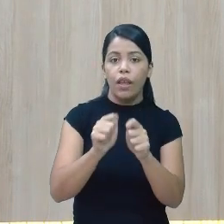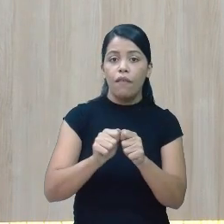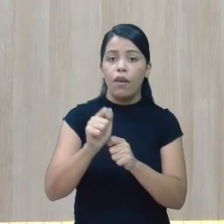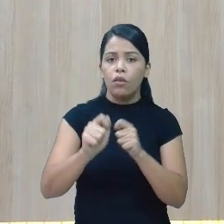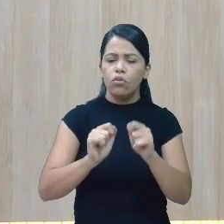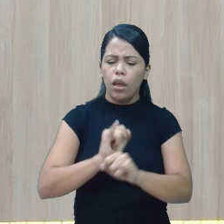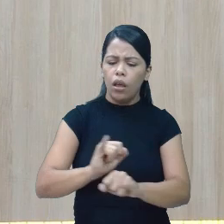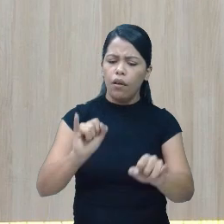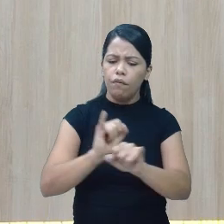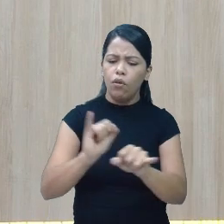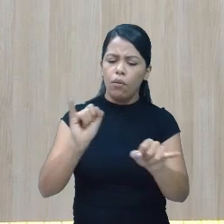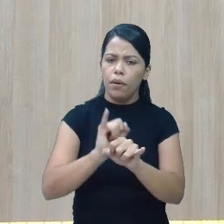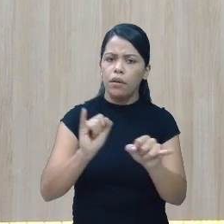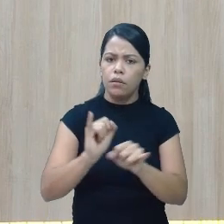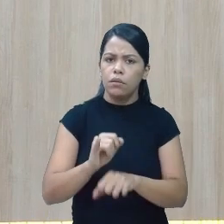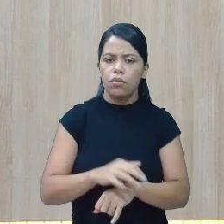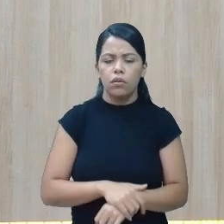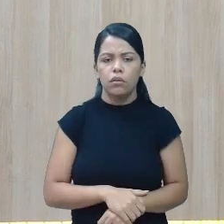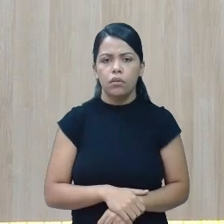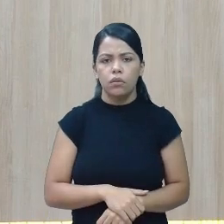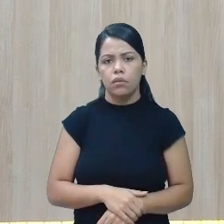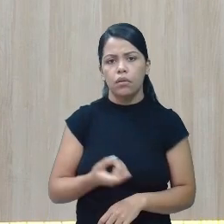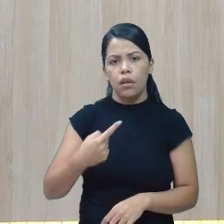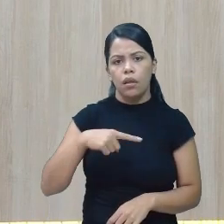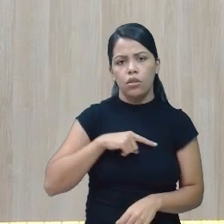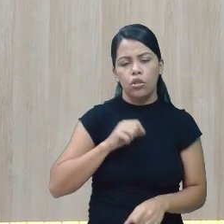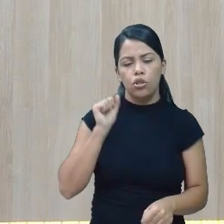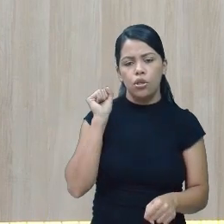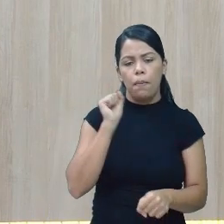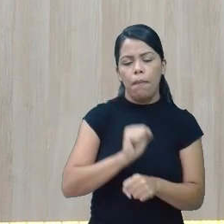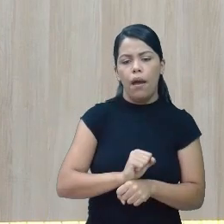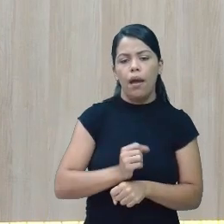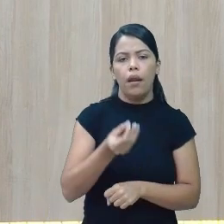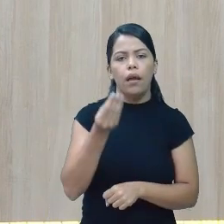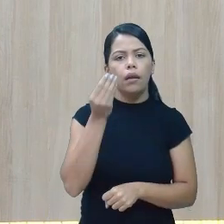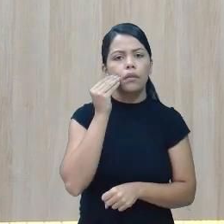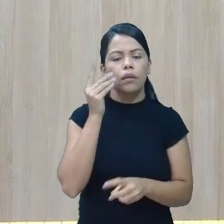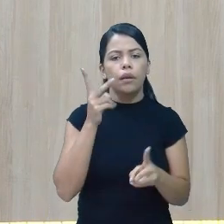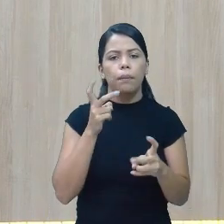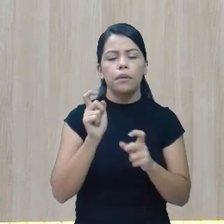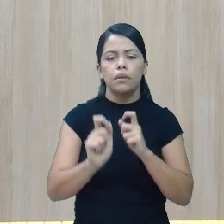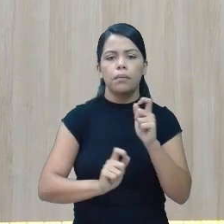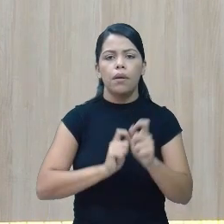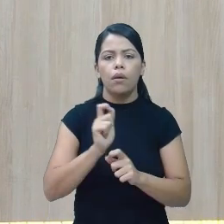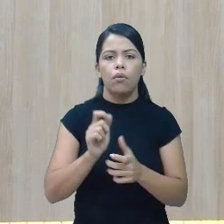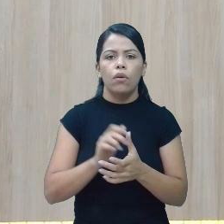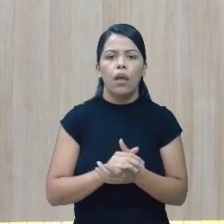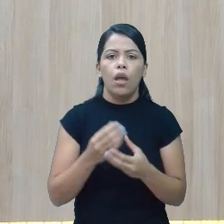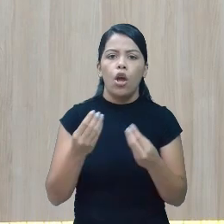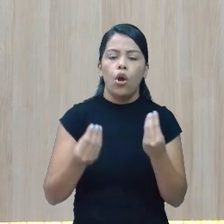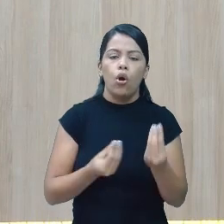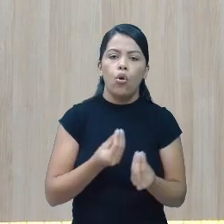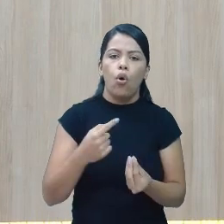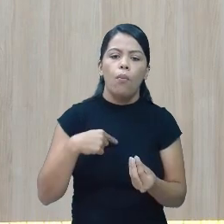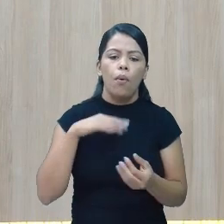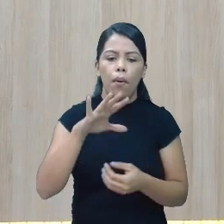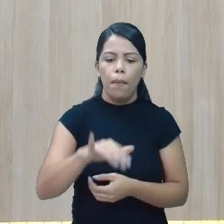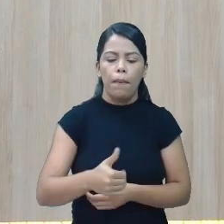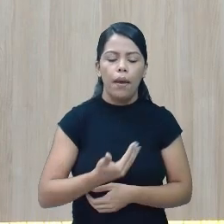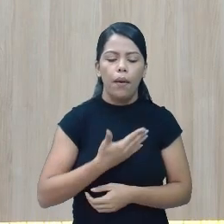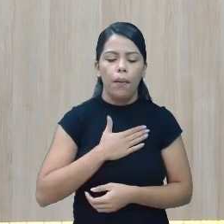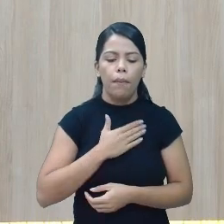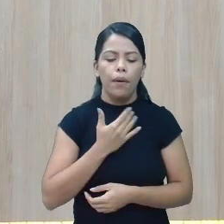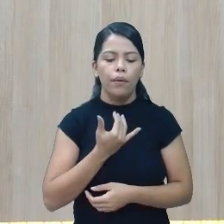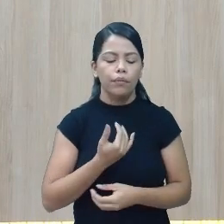tá certo? Muitas vezes a gente para e tenta observar como é, por exemplo, que eu pego meu celular e